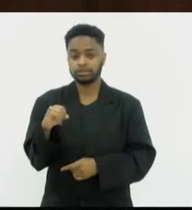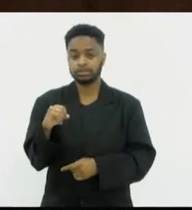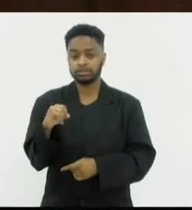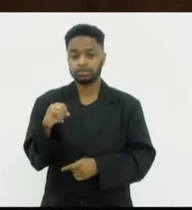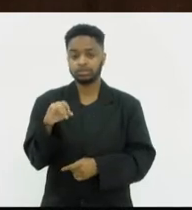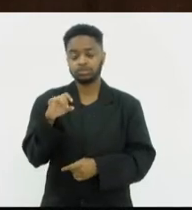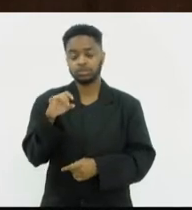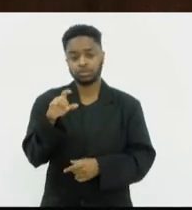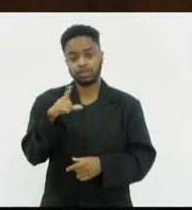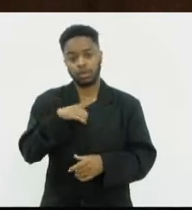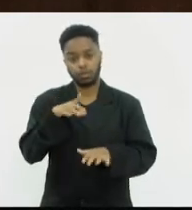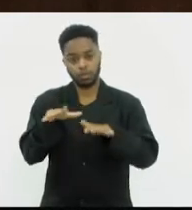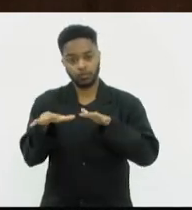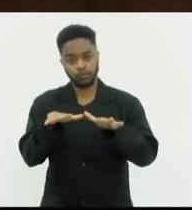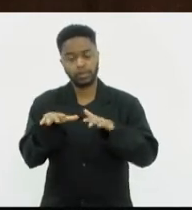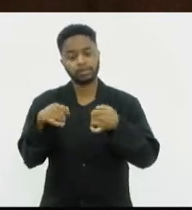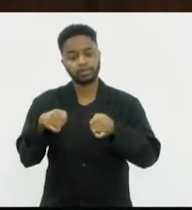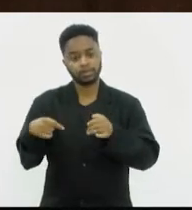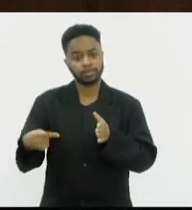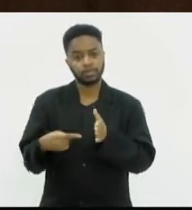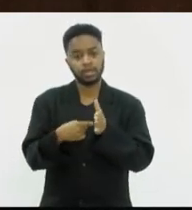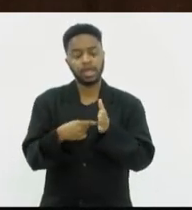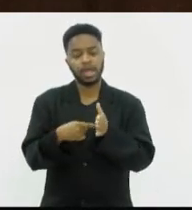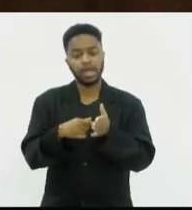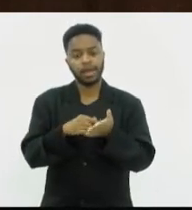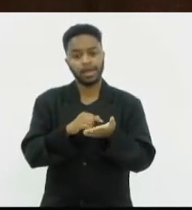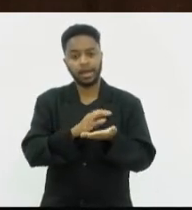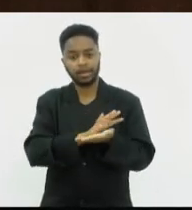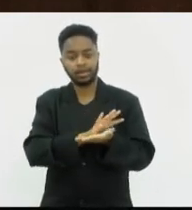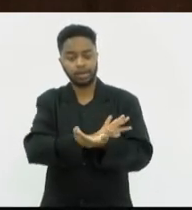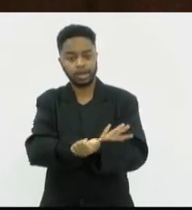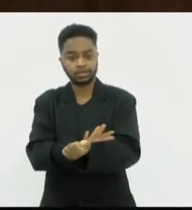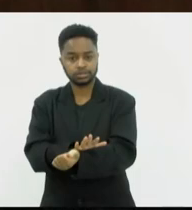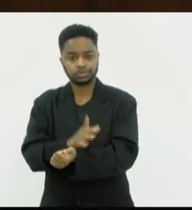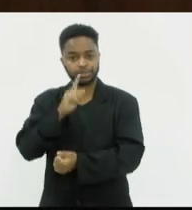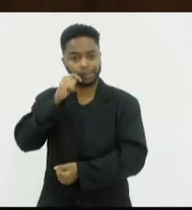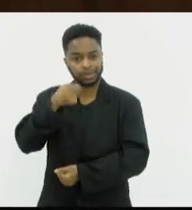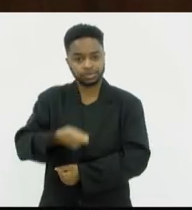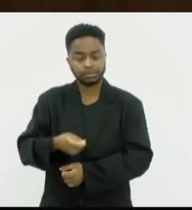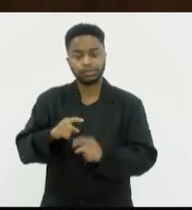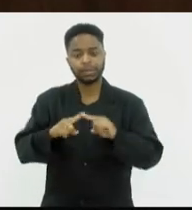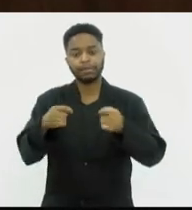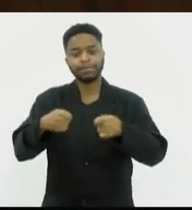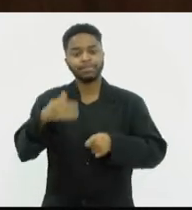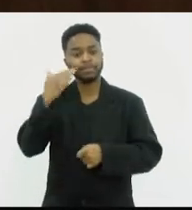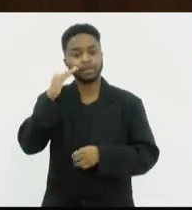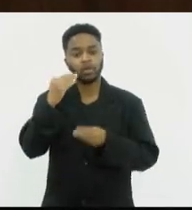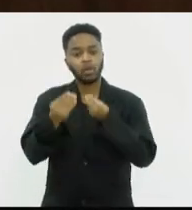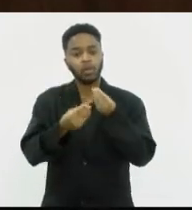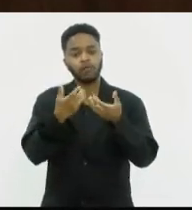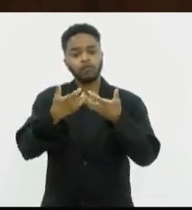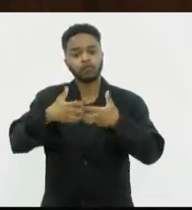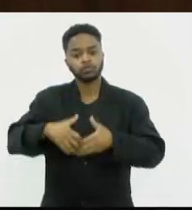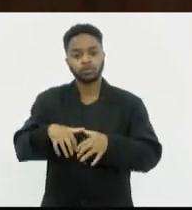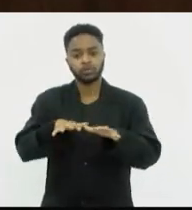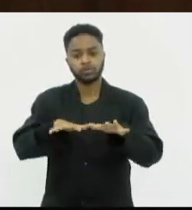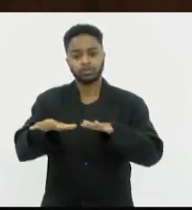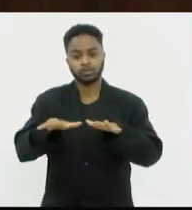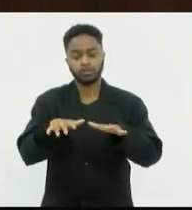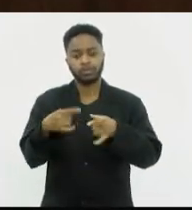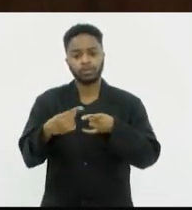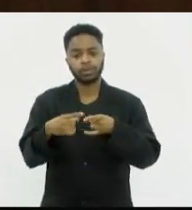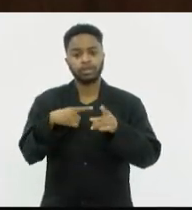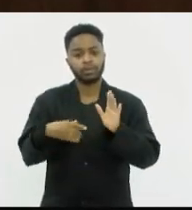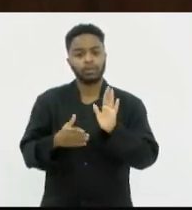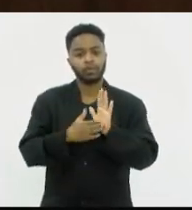basta denunciarmos o racismo, o machismo, é importante entendermos a lógica desse movimento, as suas